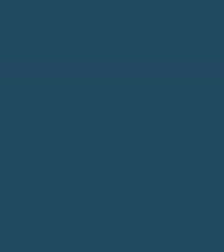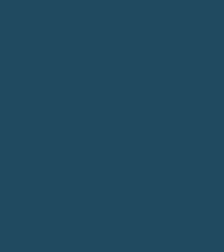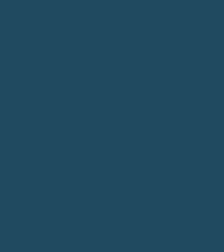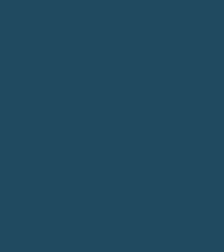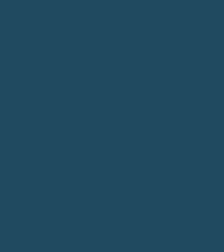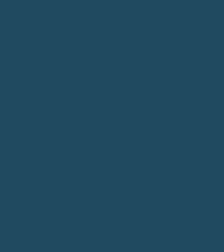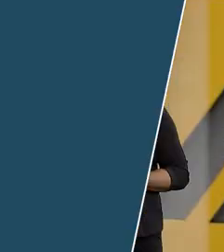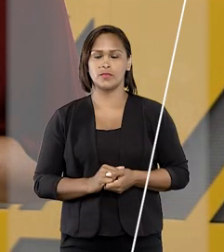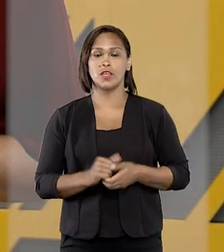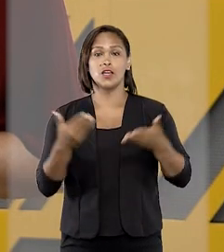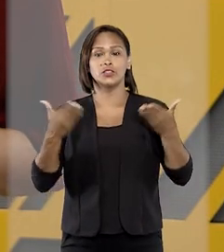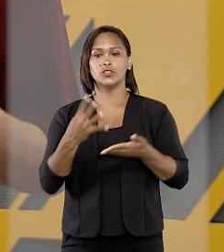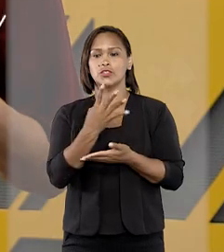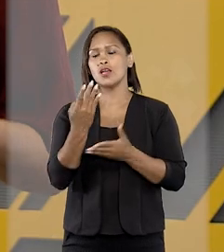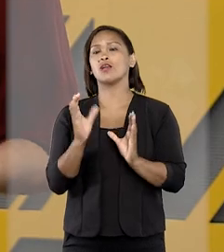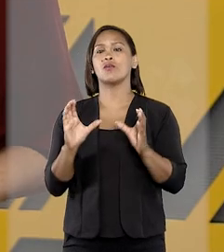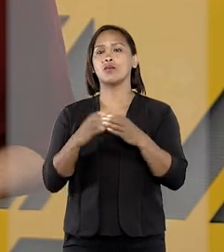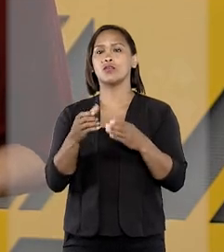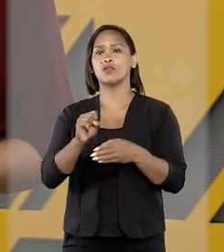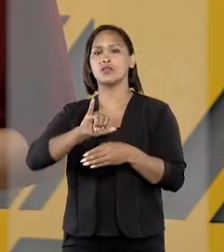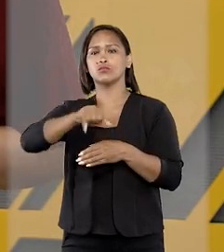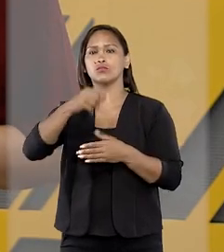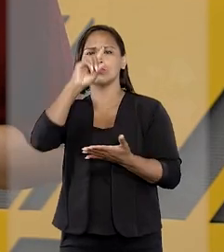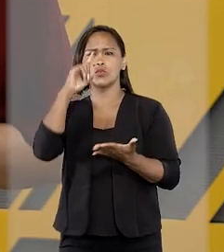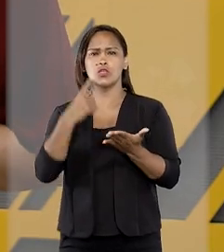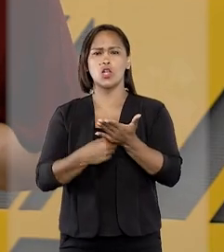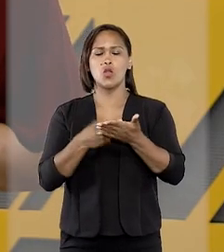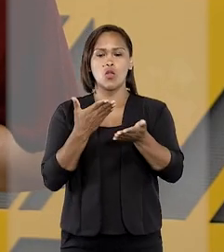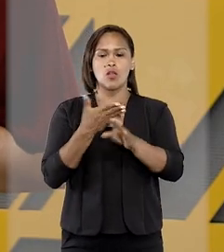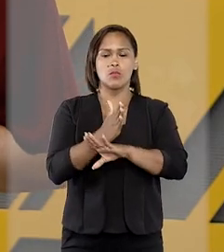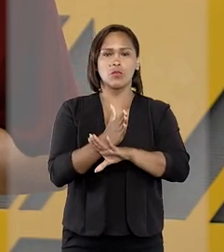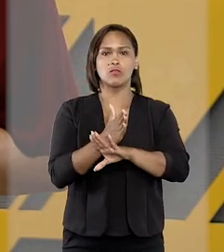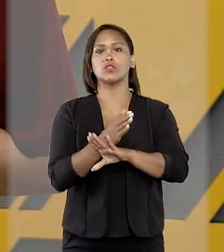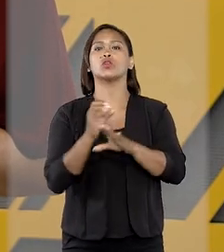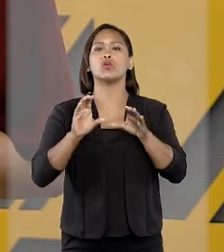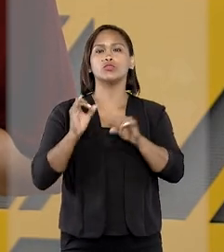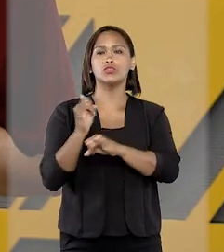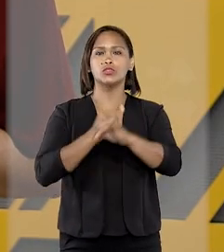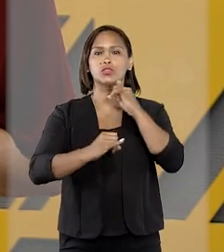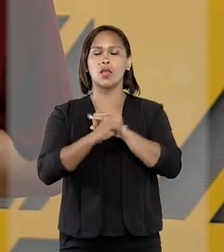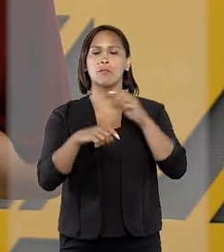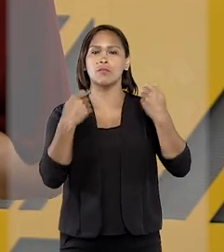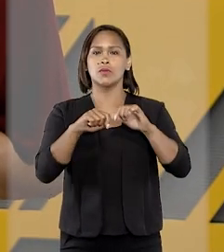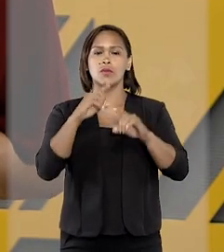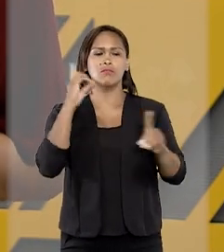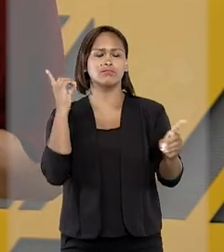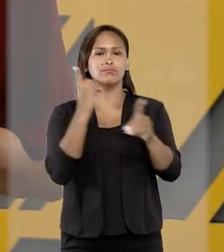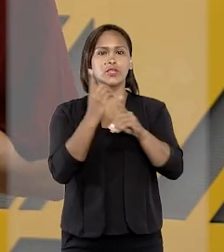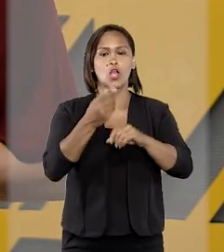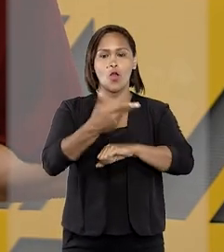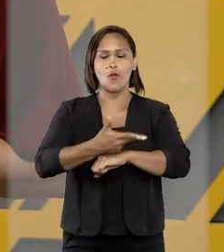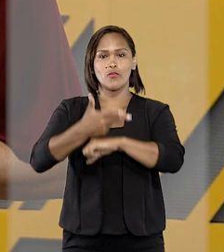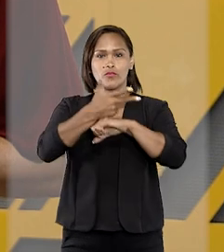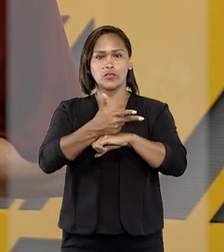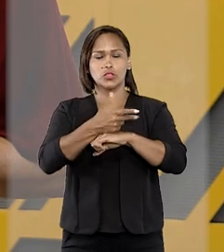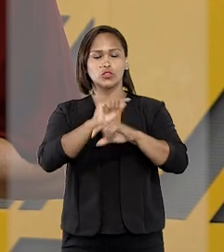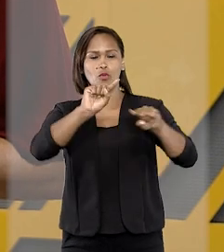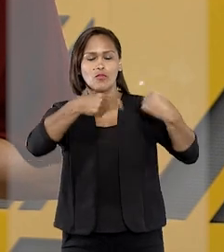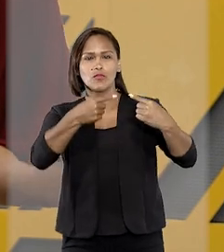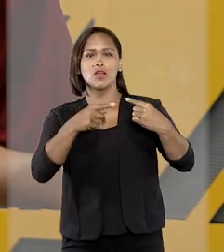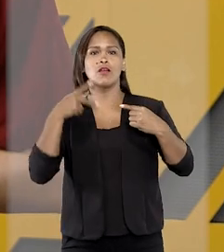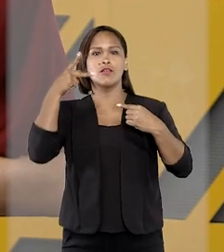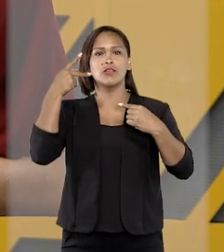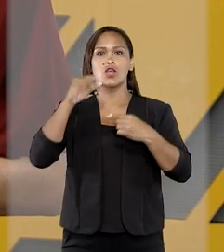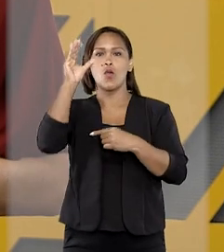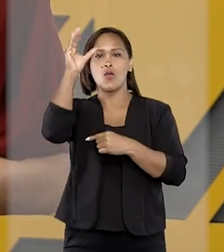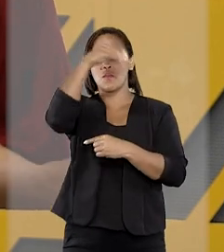dezembro. Já a quarta turma decidiu que provedores de internet devem identificar quem postou vídeos com